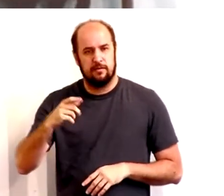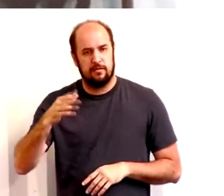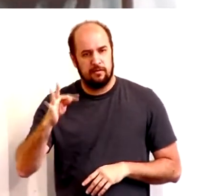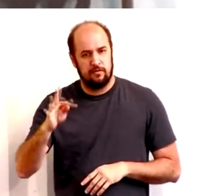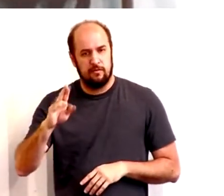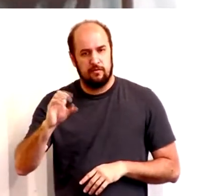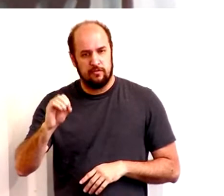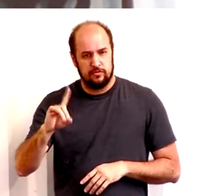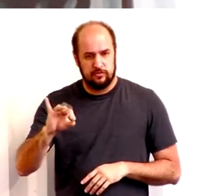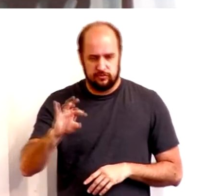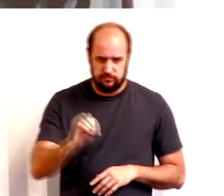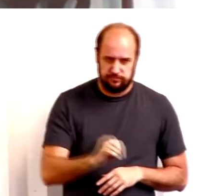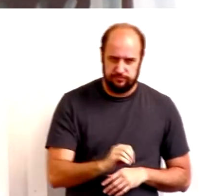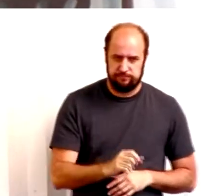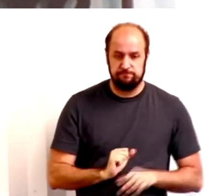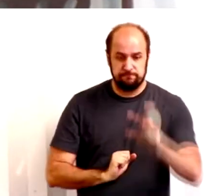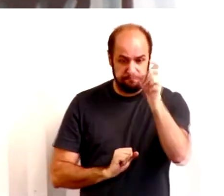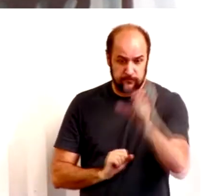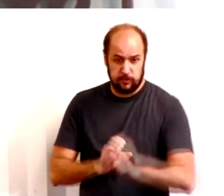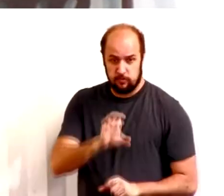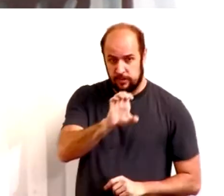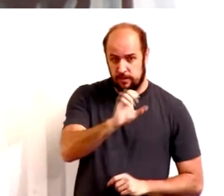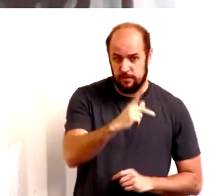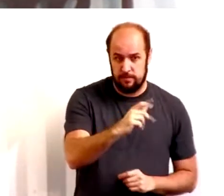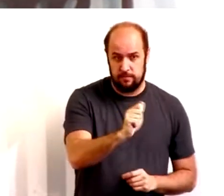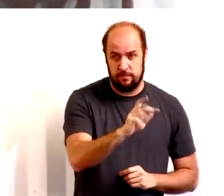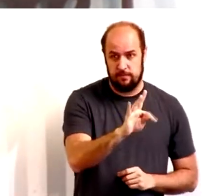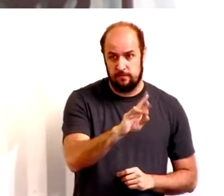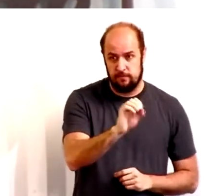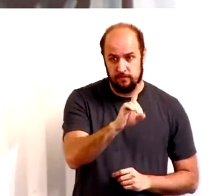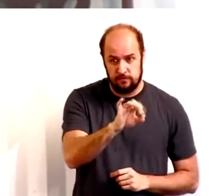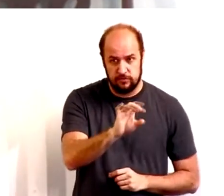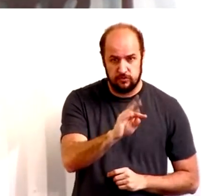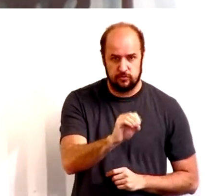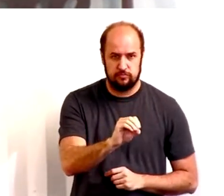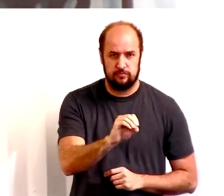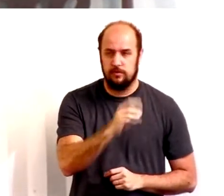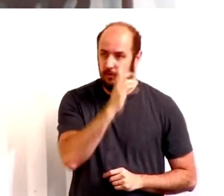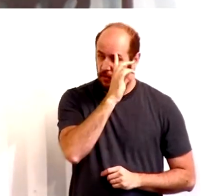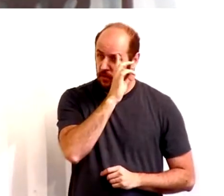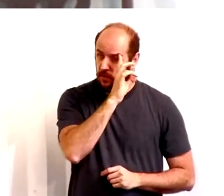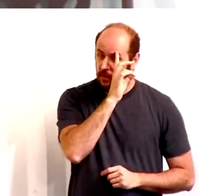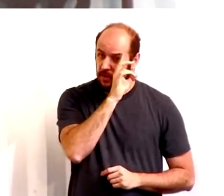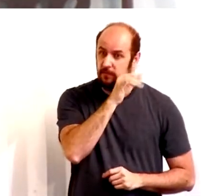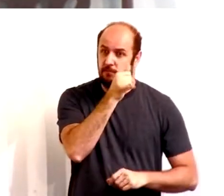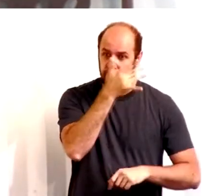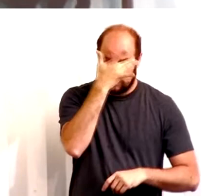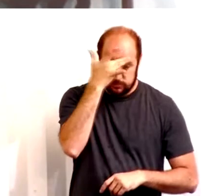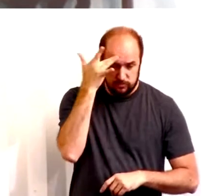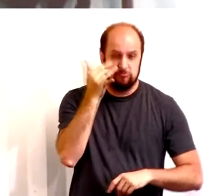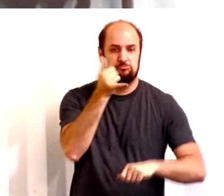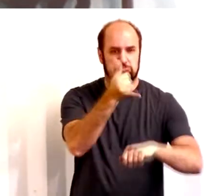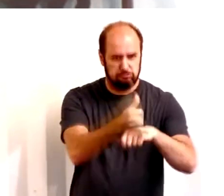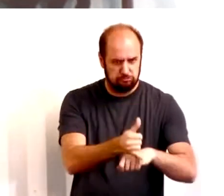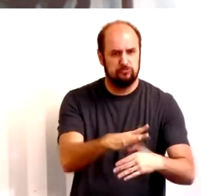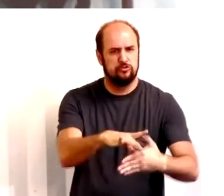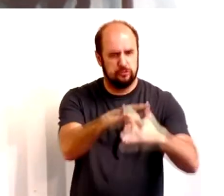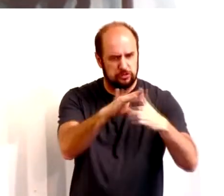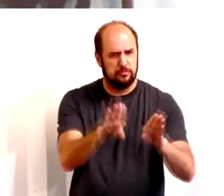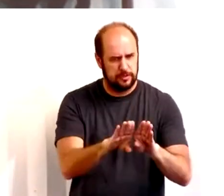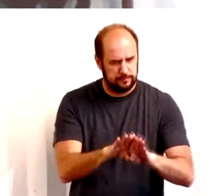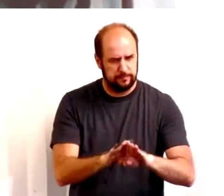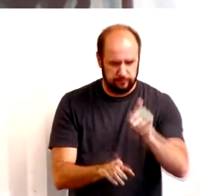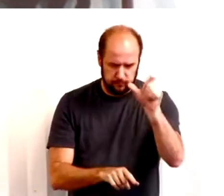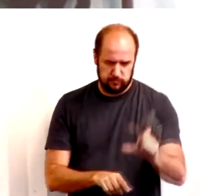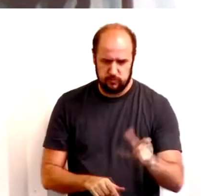é cooperador e companheiro de lutas, versículos 25 a 30. Era um líder espiritual. E